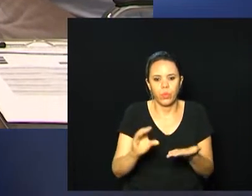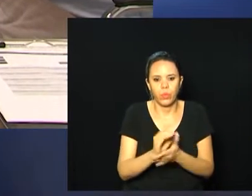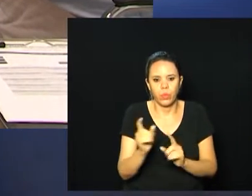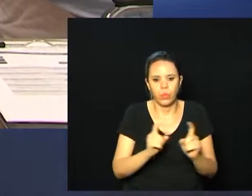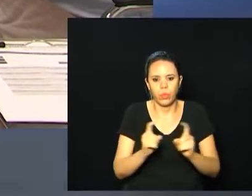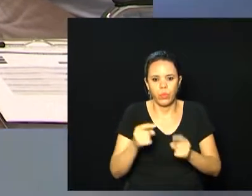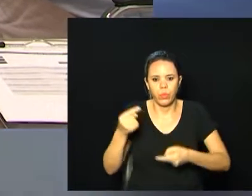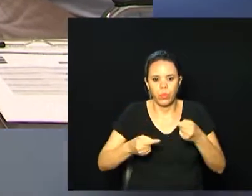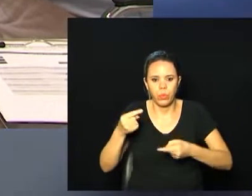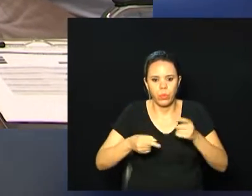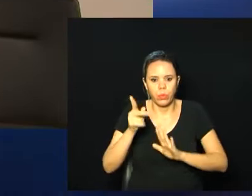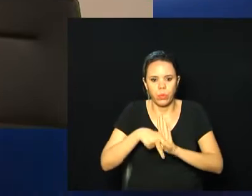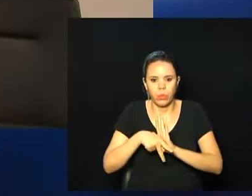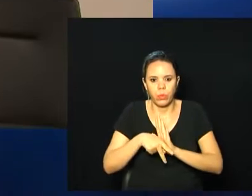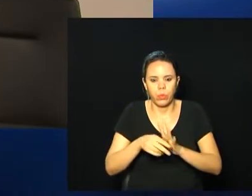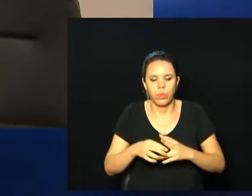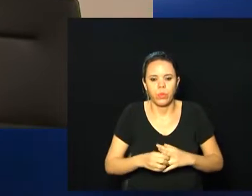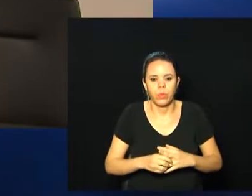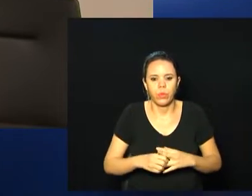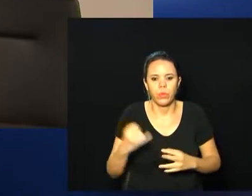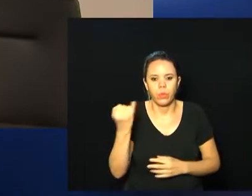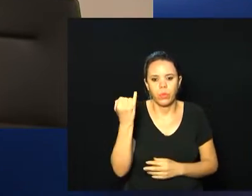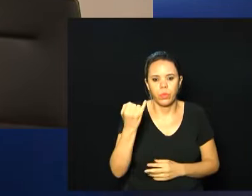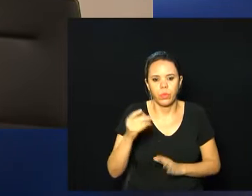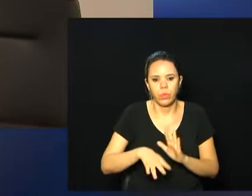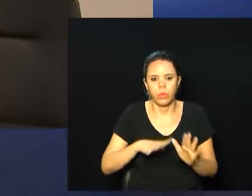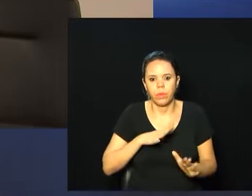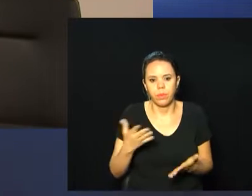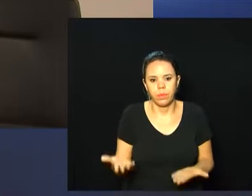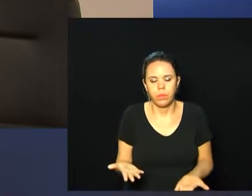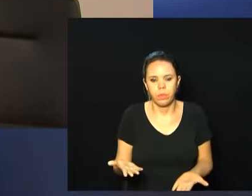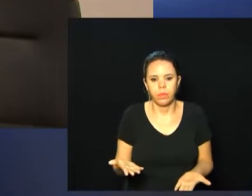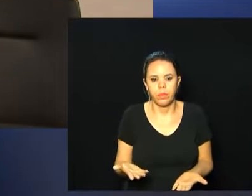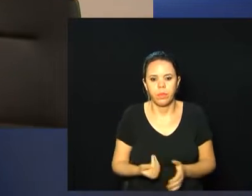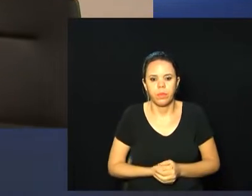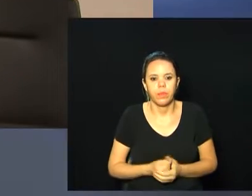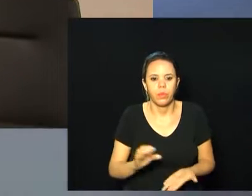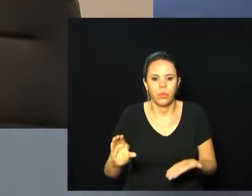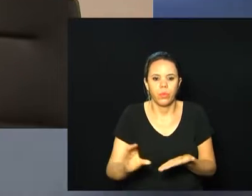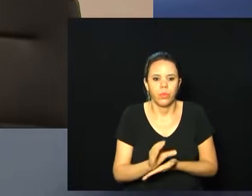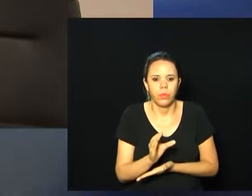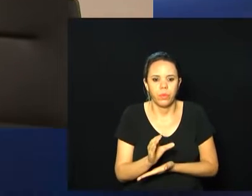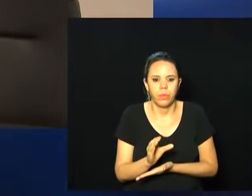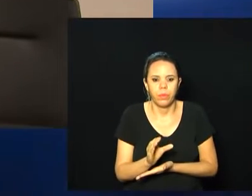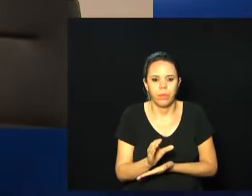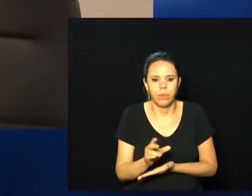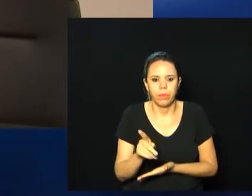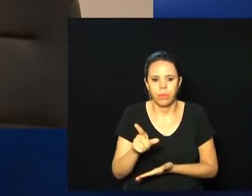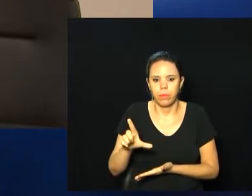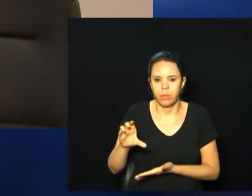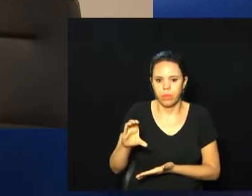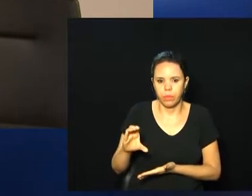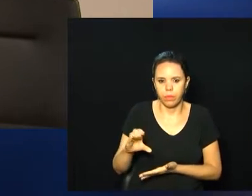reúne para discussão de projetos. Importantes projetos para a cidade, né? Que é os PLO de orçamento, os PELON, os PLO, os